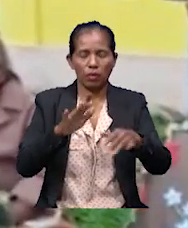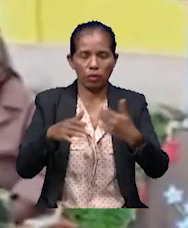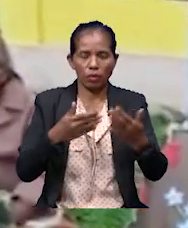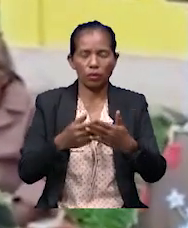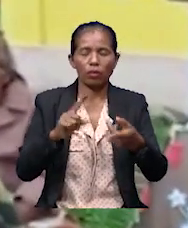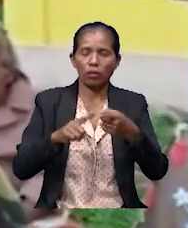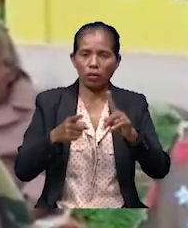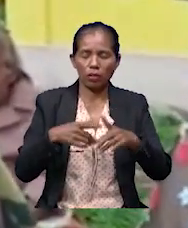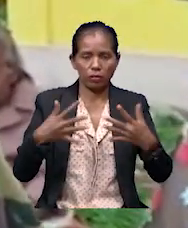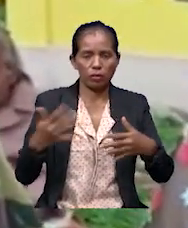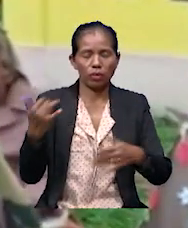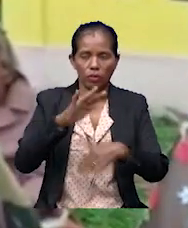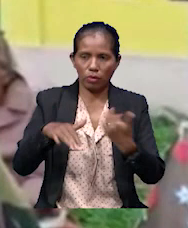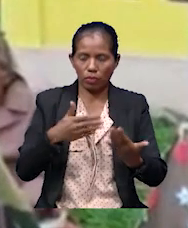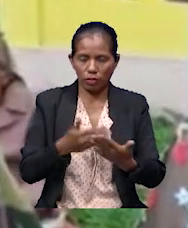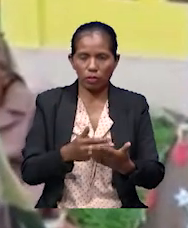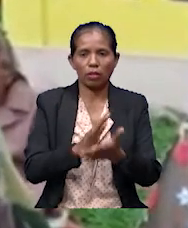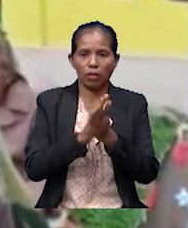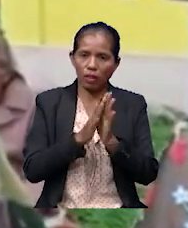tudo, a tudo mantém calma na fati,